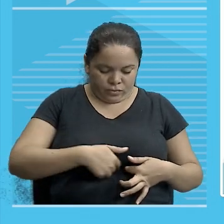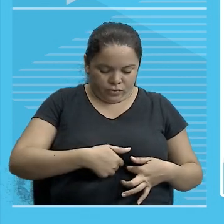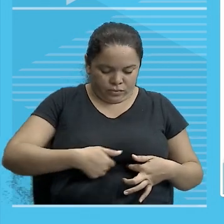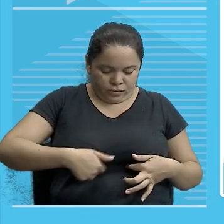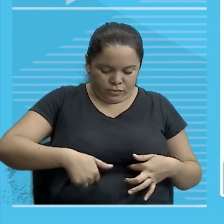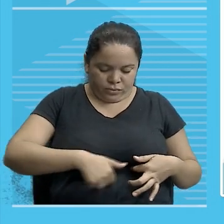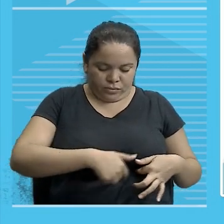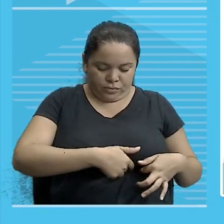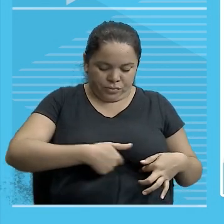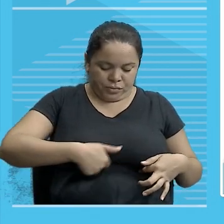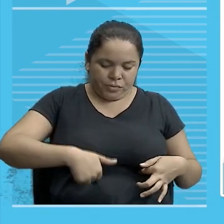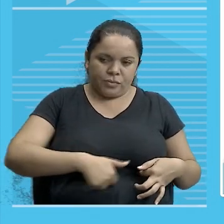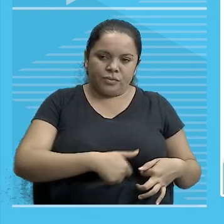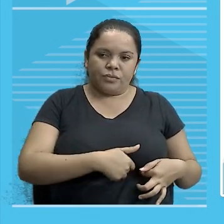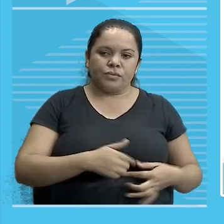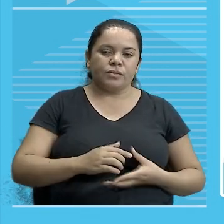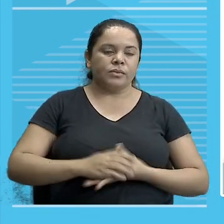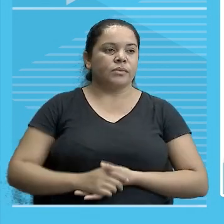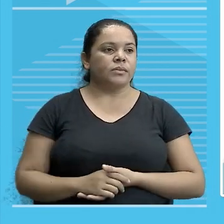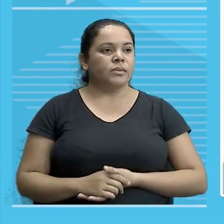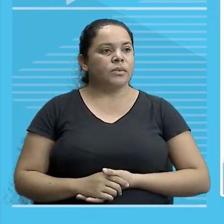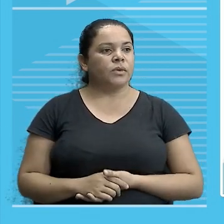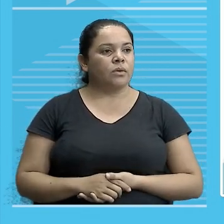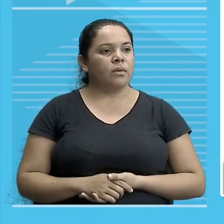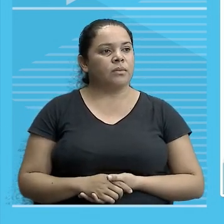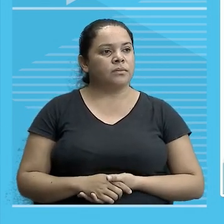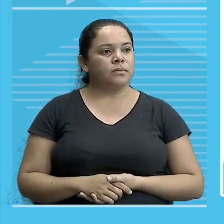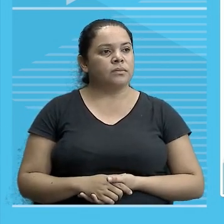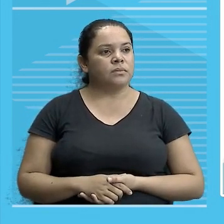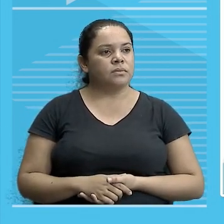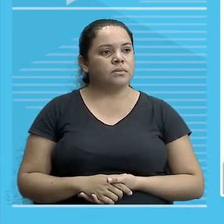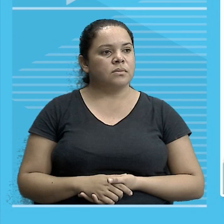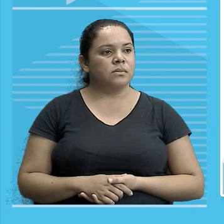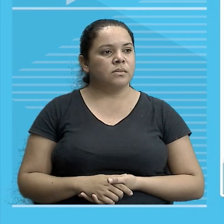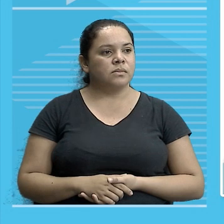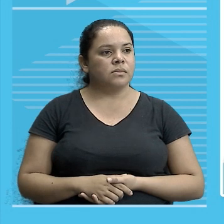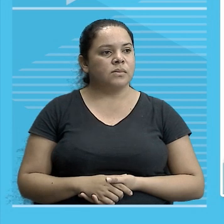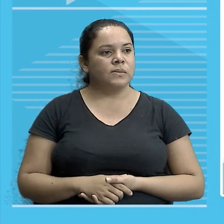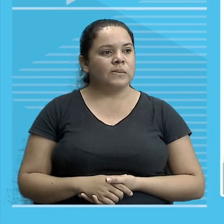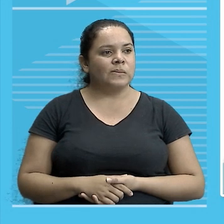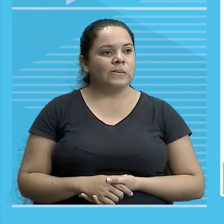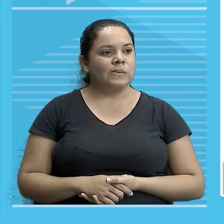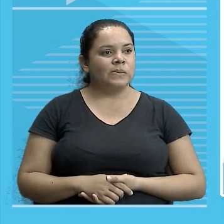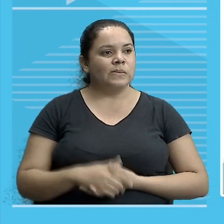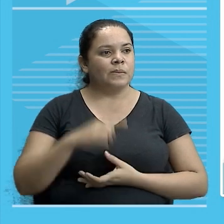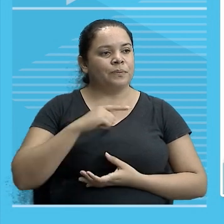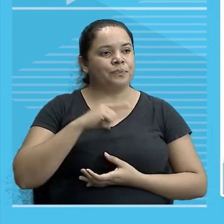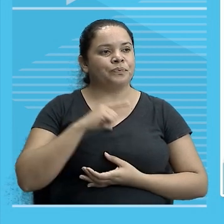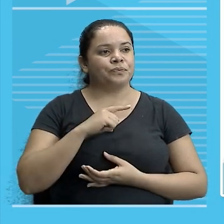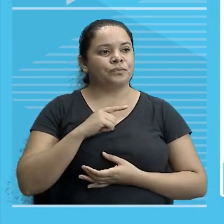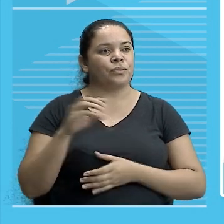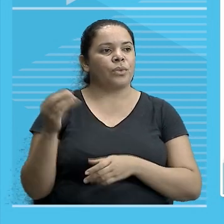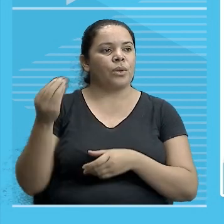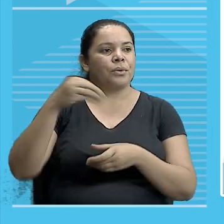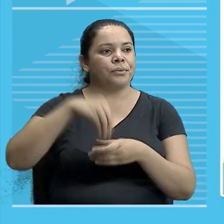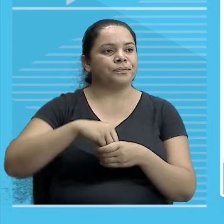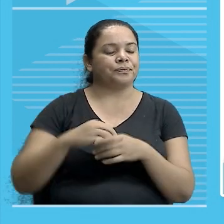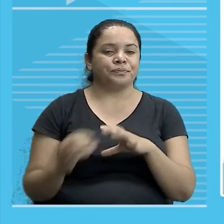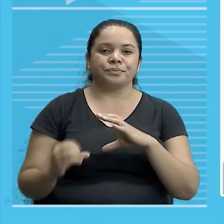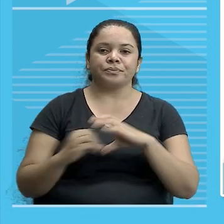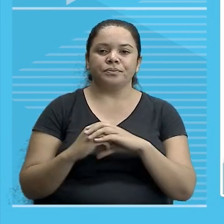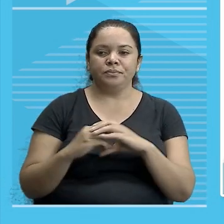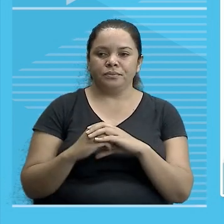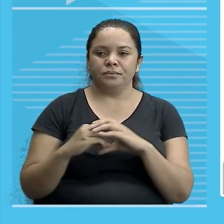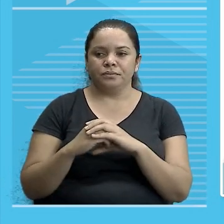É esse pedacinho aí, ó. Essa bolsa dilatada, onde você tem células que